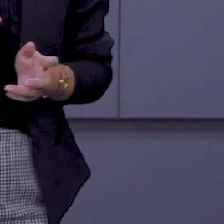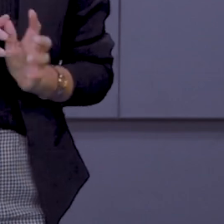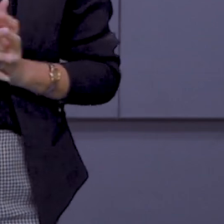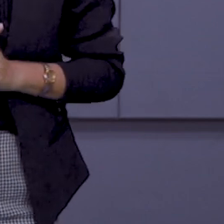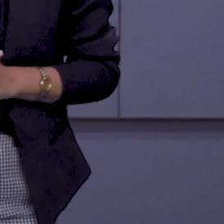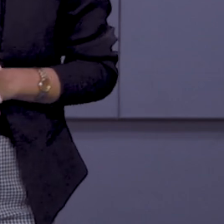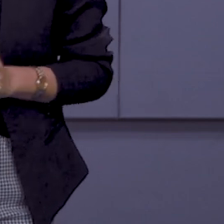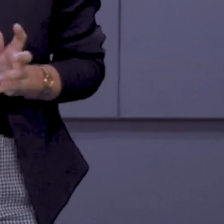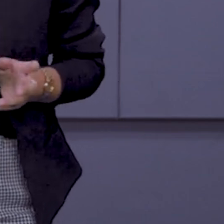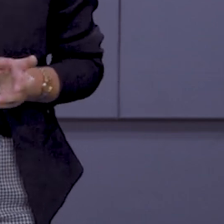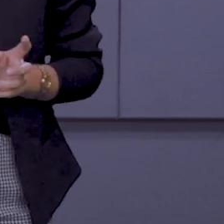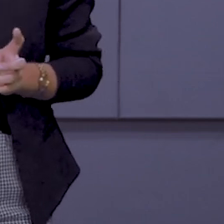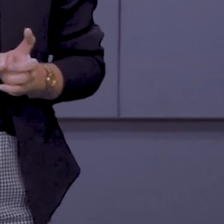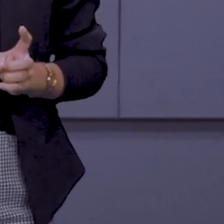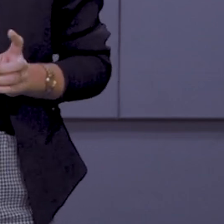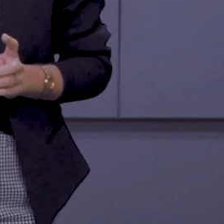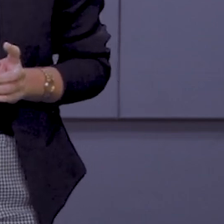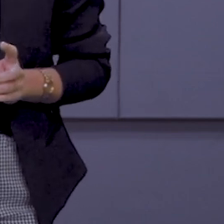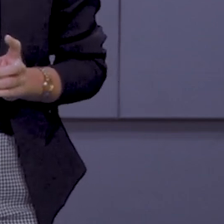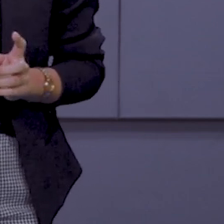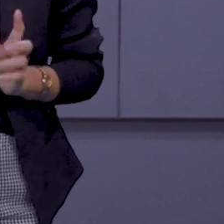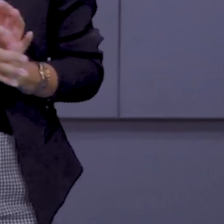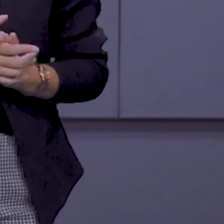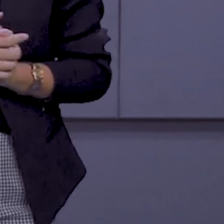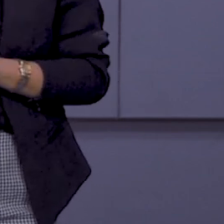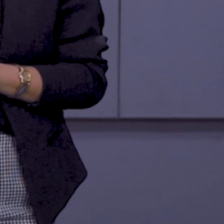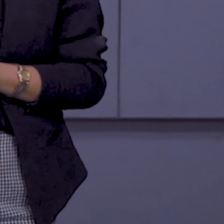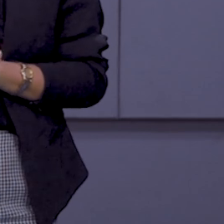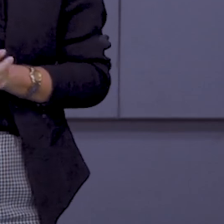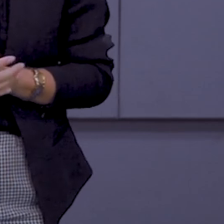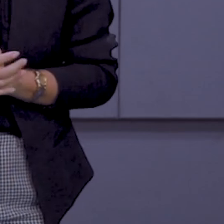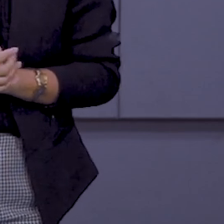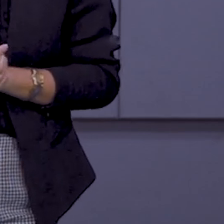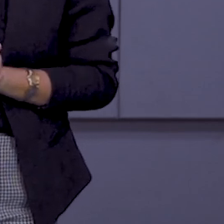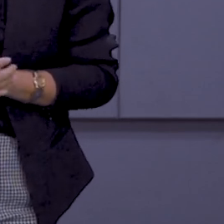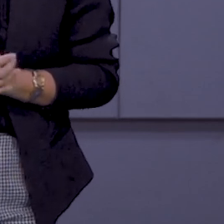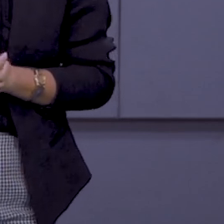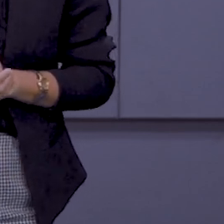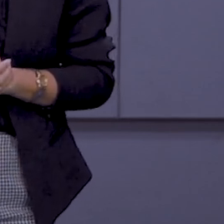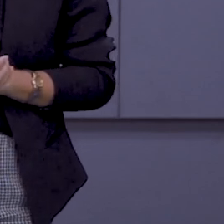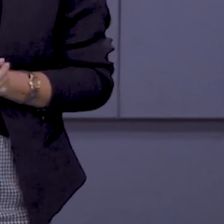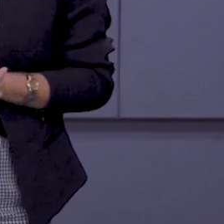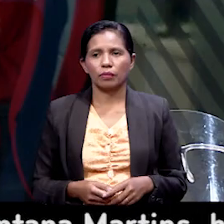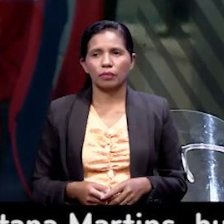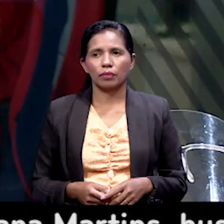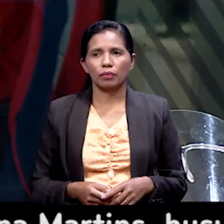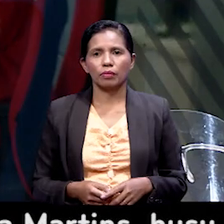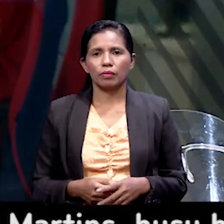Kita halua, subscribe, nohane yang butang notifikasaun, atau nunei tabo sira labela kong informasaun fong usiami.